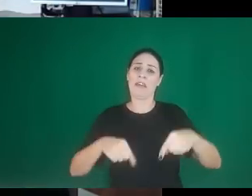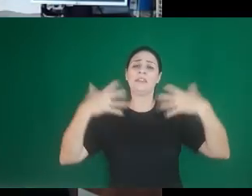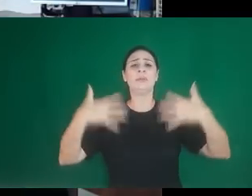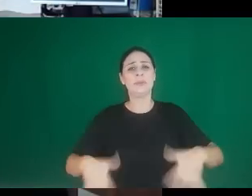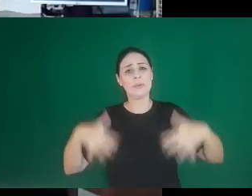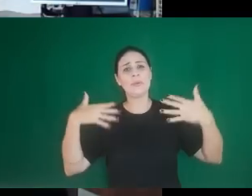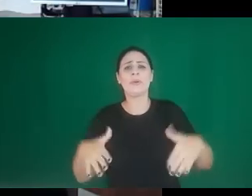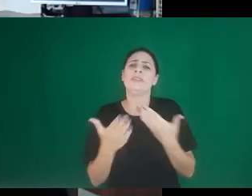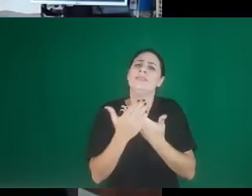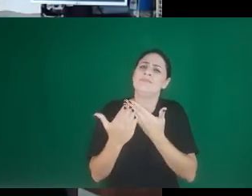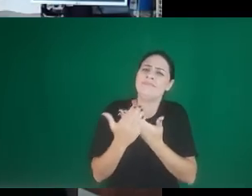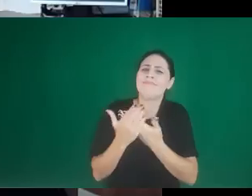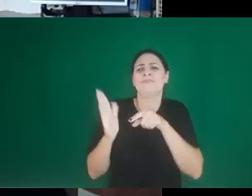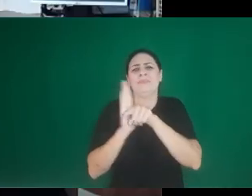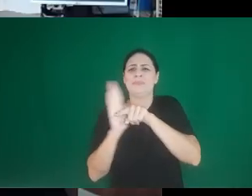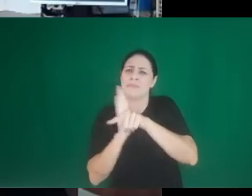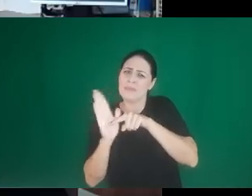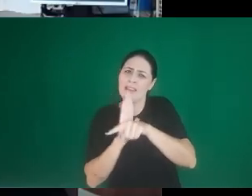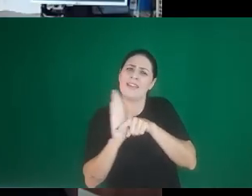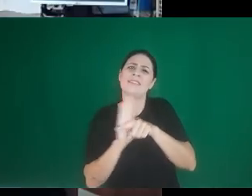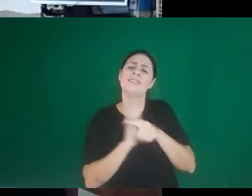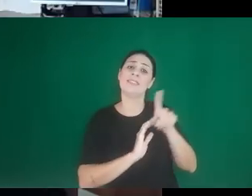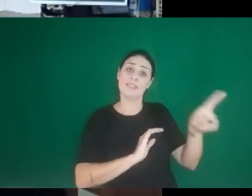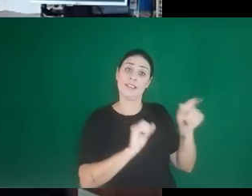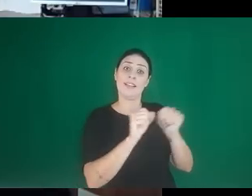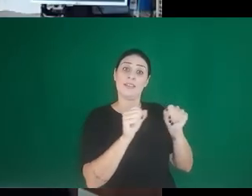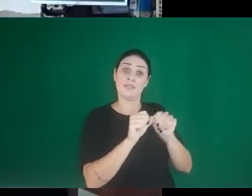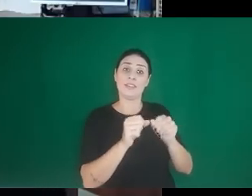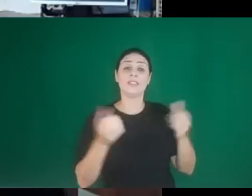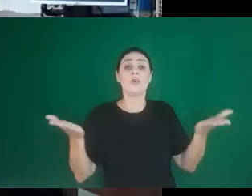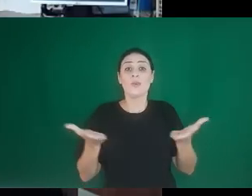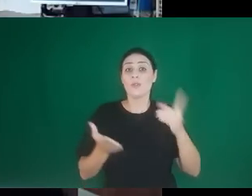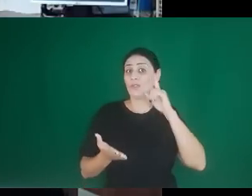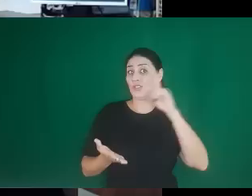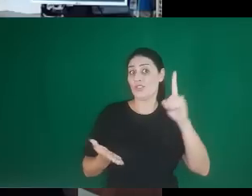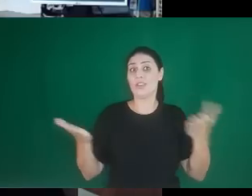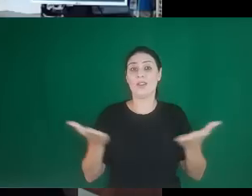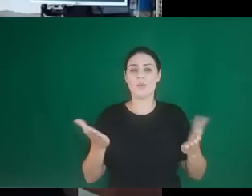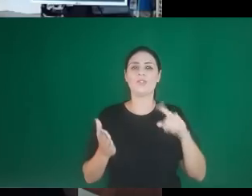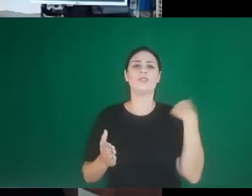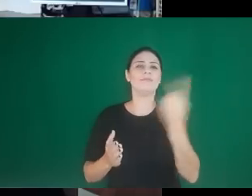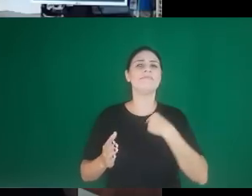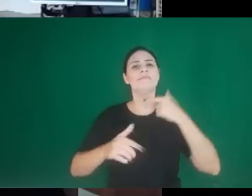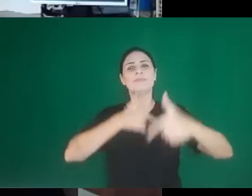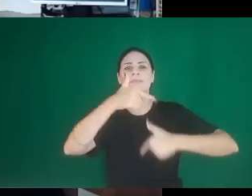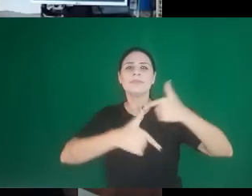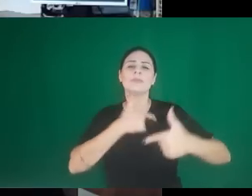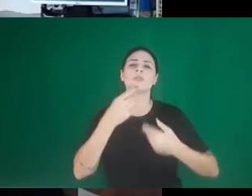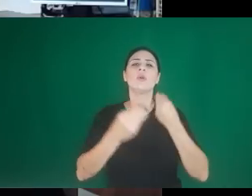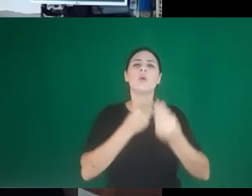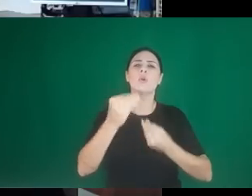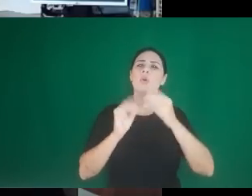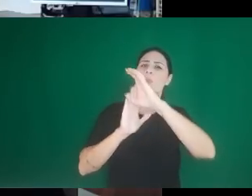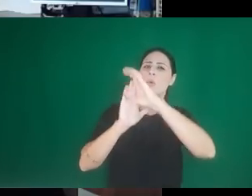É impressionante a quantidade de estudos que ela faz, né? E hoje, nesse dia de hoje, nós vamos trabalhar um pouquinho sobre a questão